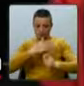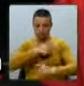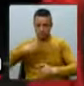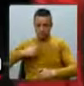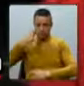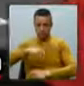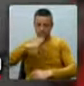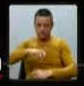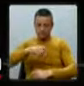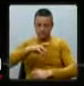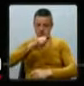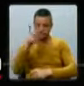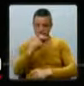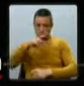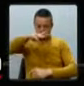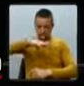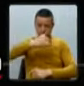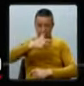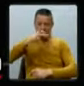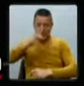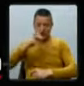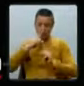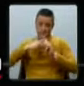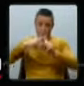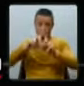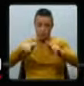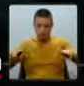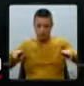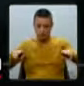presidente da Zâmbia, que está no tal hospital.